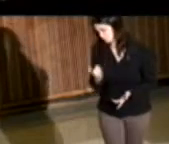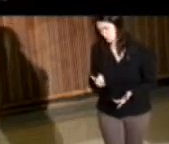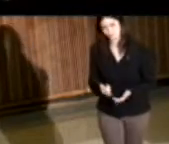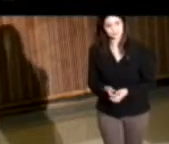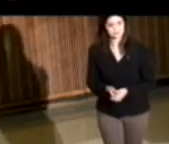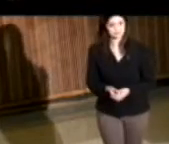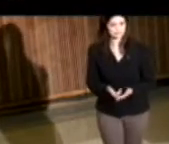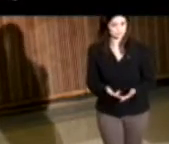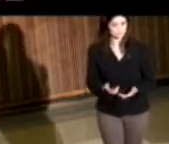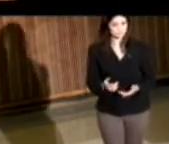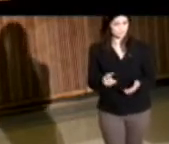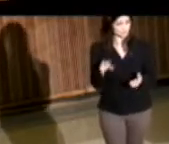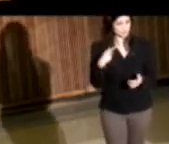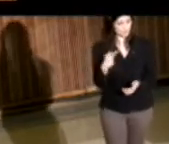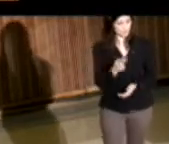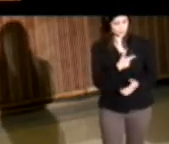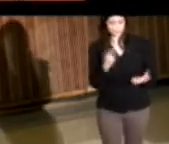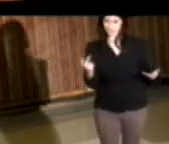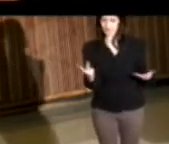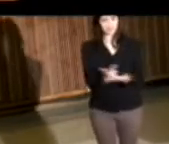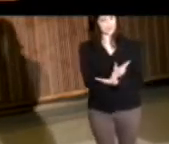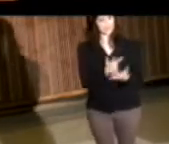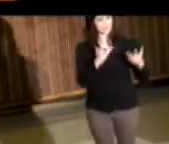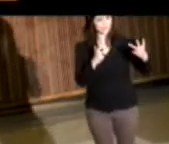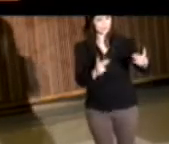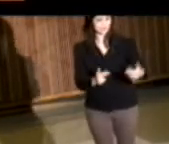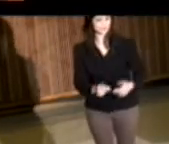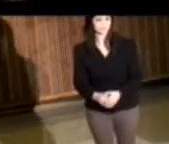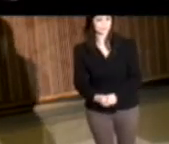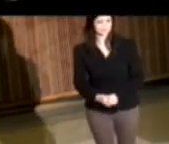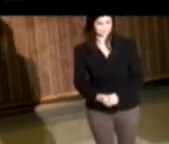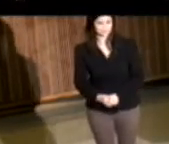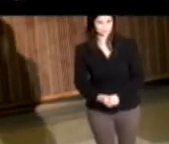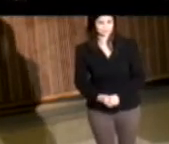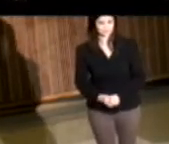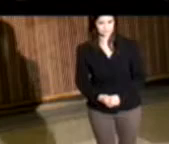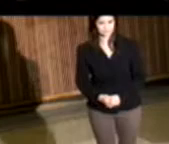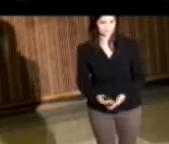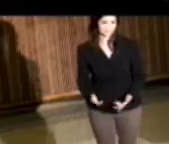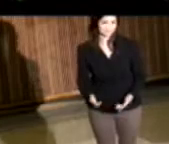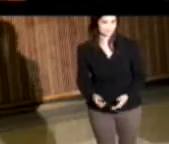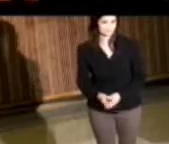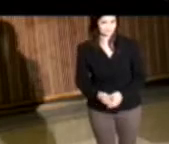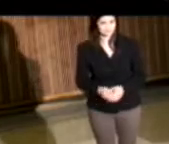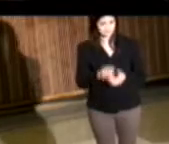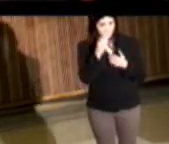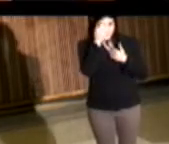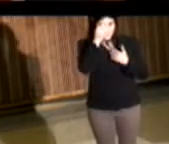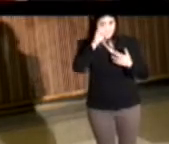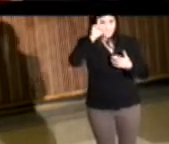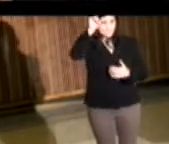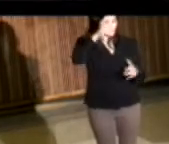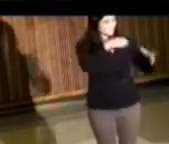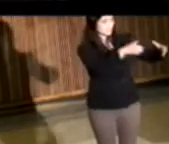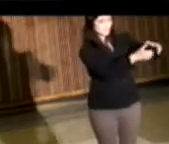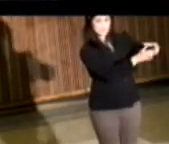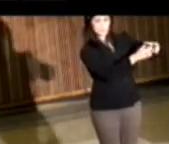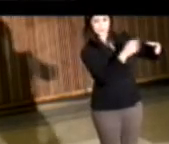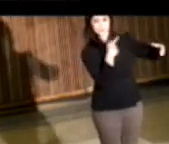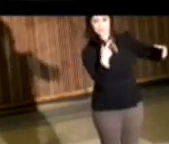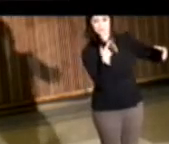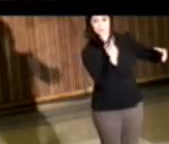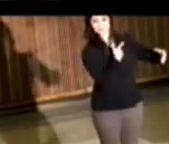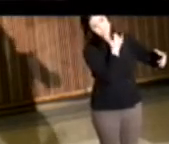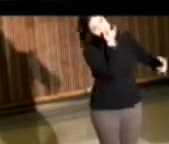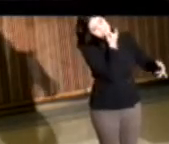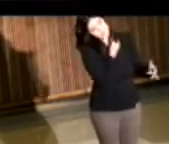falei? Daí eu mando uma mensaginha de texto, graças a Deus que ele olha com graça para mim, viu? Obrigado, viu, Paulinho? É verdade, porque às vezes a gente está